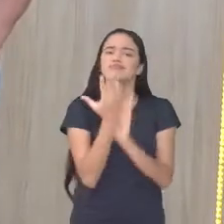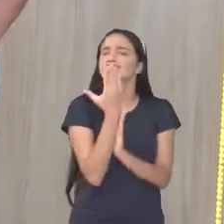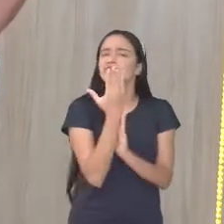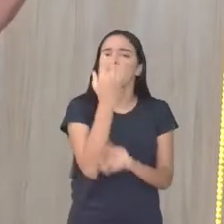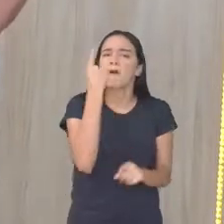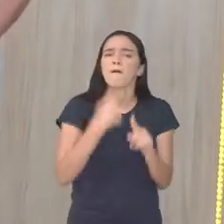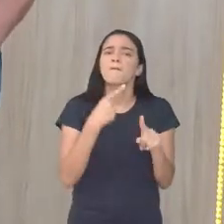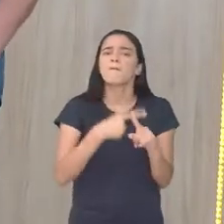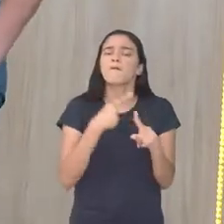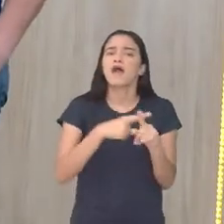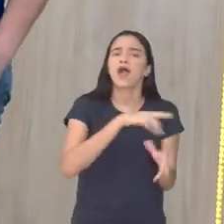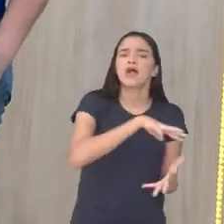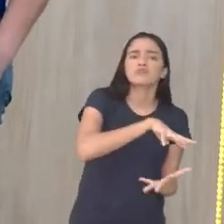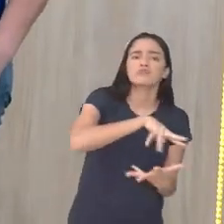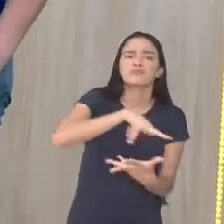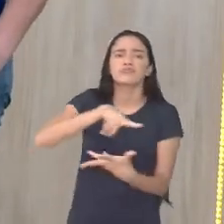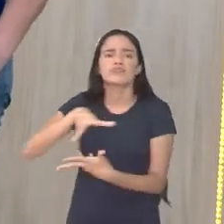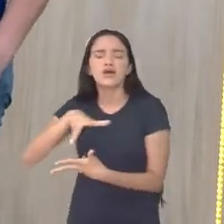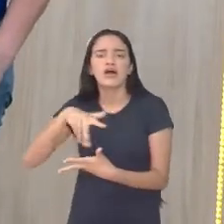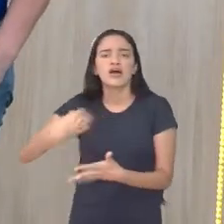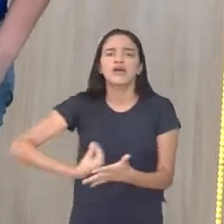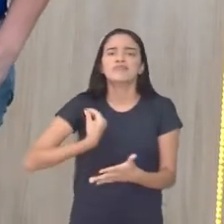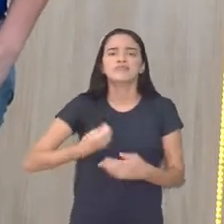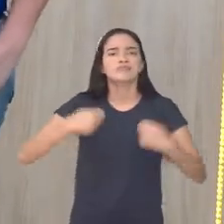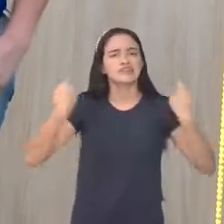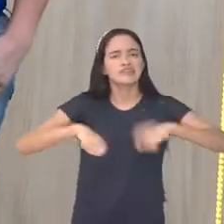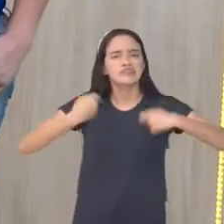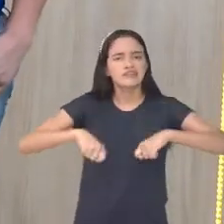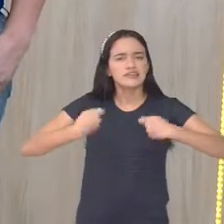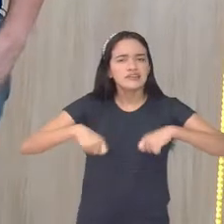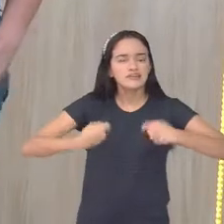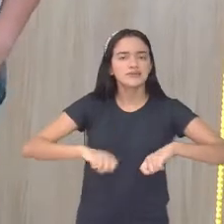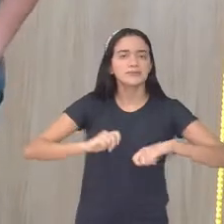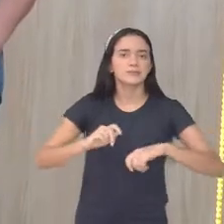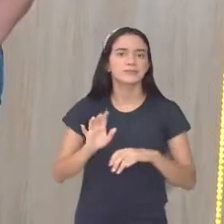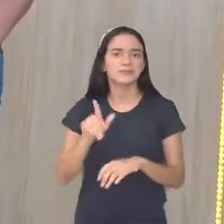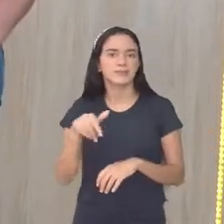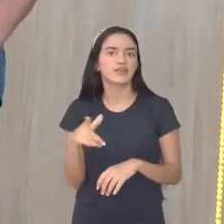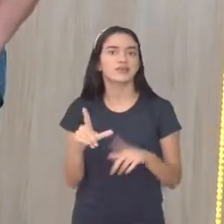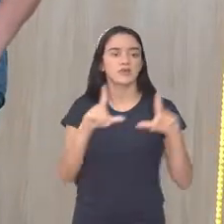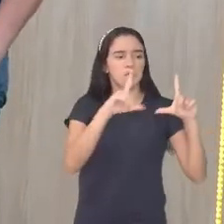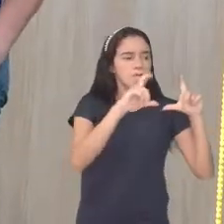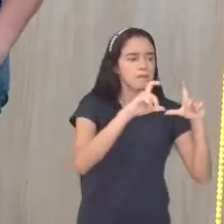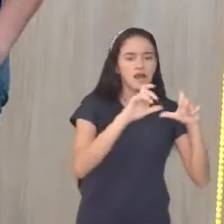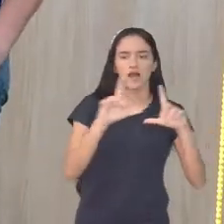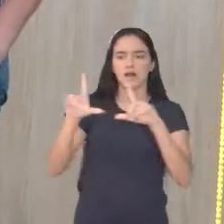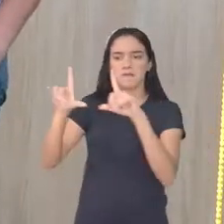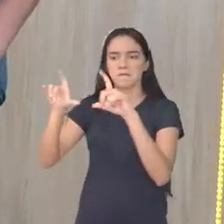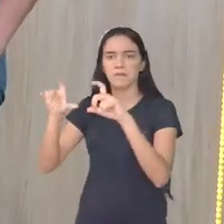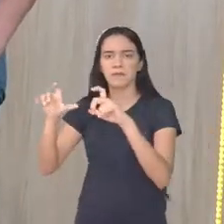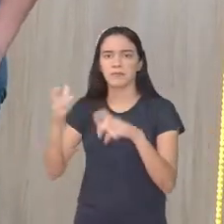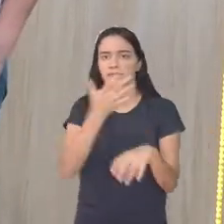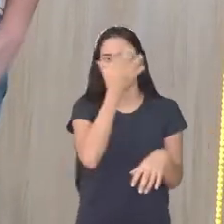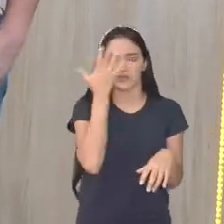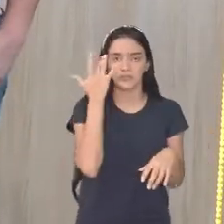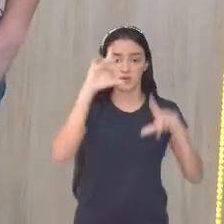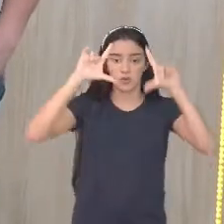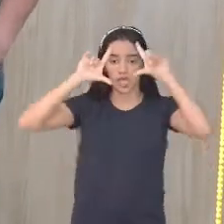de imagem, mas daqui a pouco eu vou começar com a selfie minha, junto com Vilma. É sério. Vamos